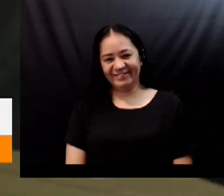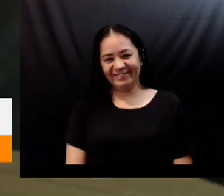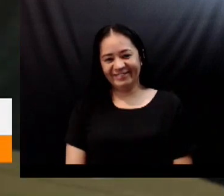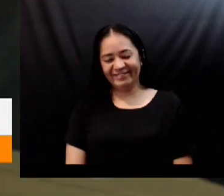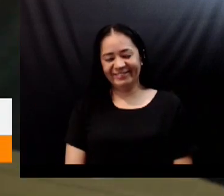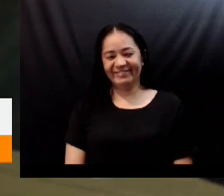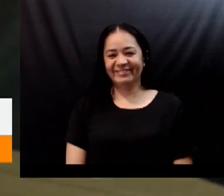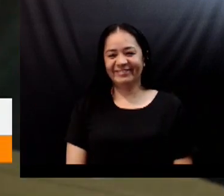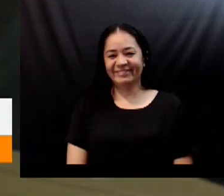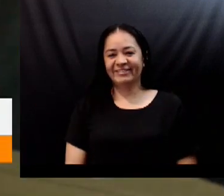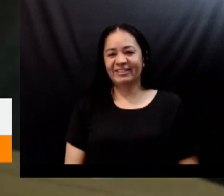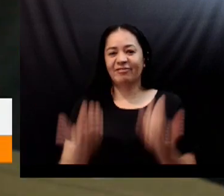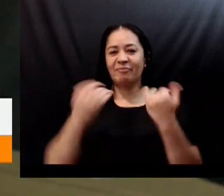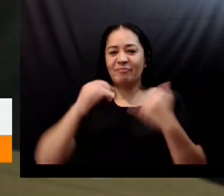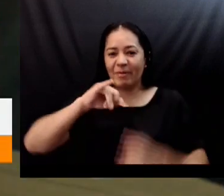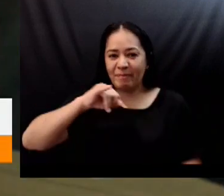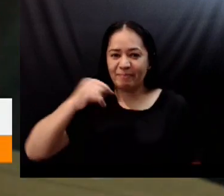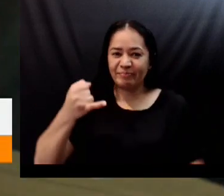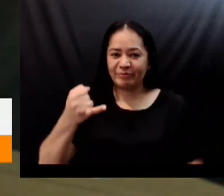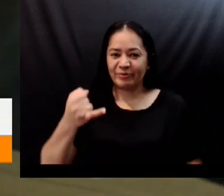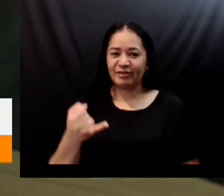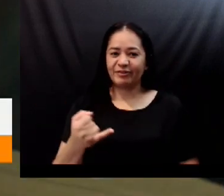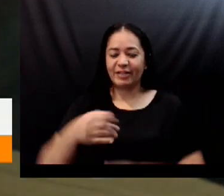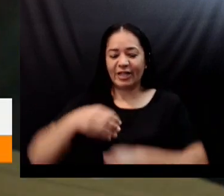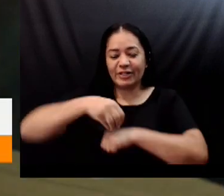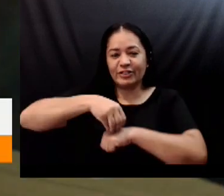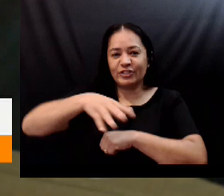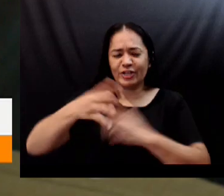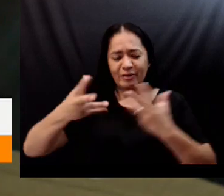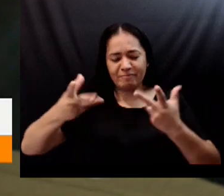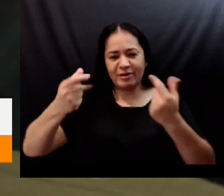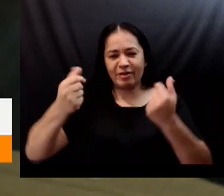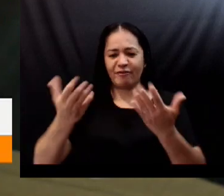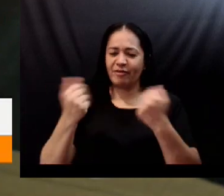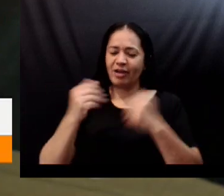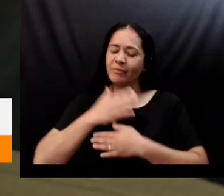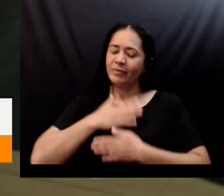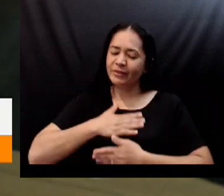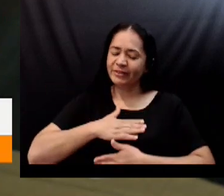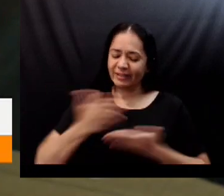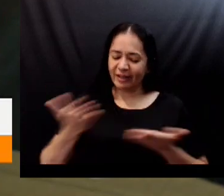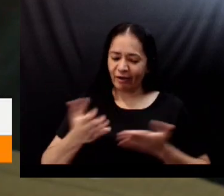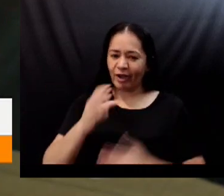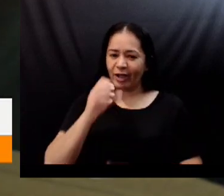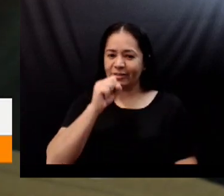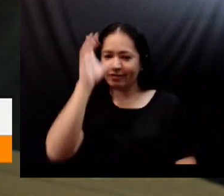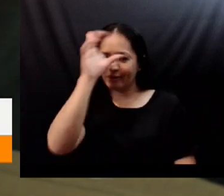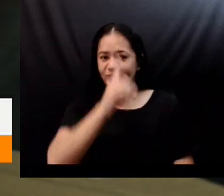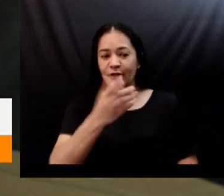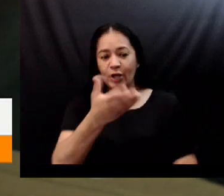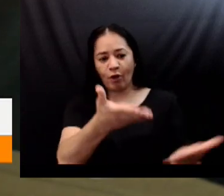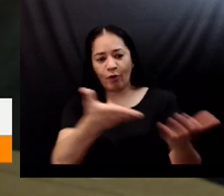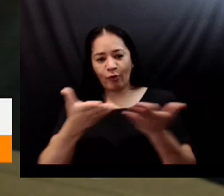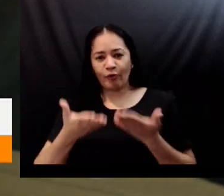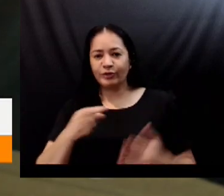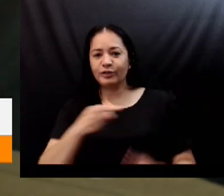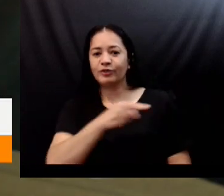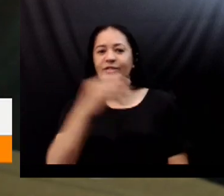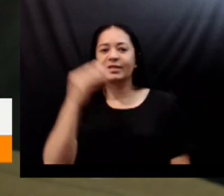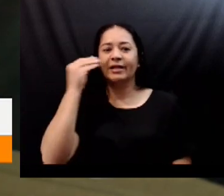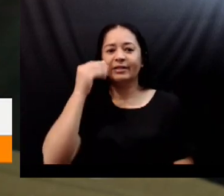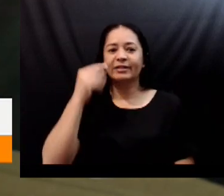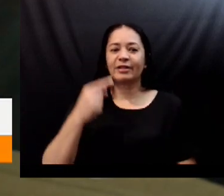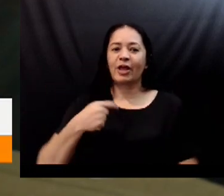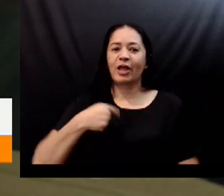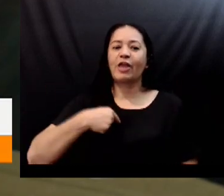aproveitar que elas nos passaram dicas e vamos descansar nesse final de semana? Eu convido você a tentar, porque eu vou te falar, eu vou